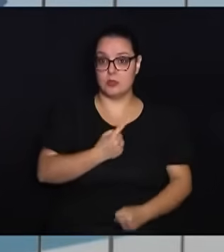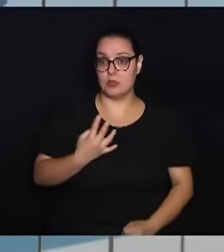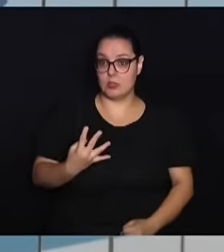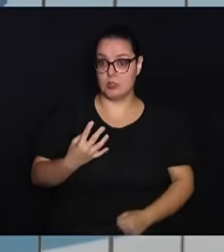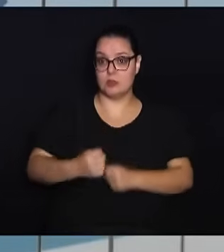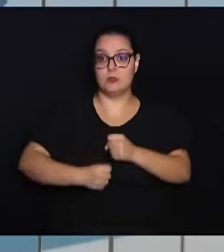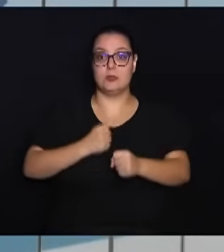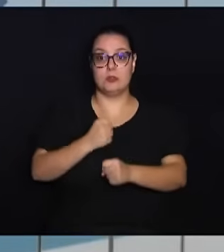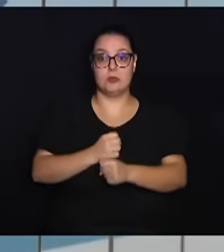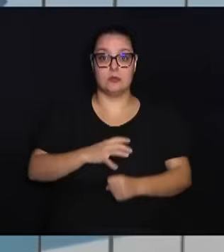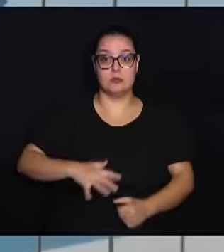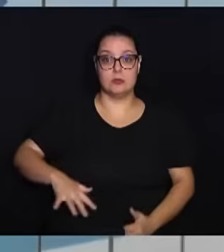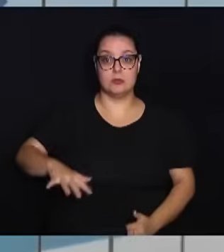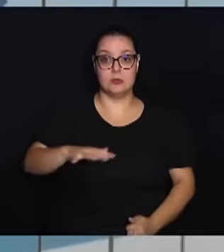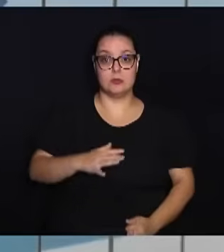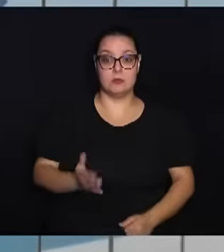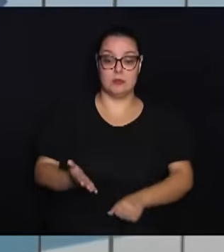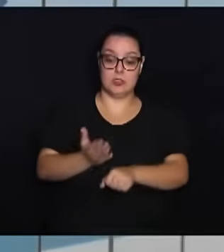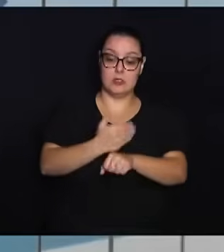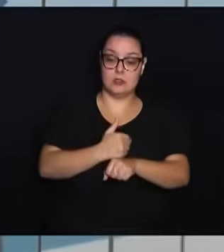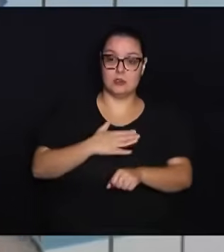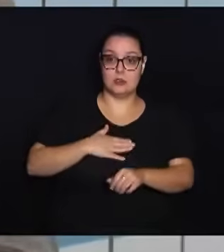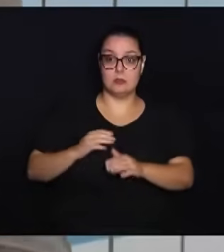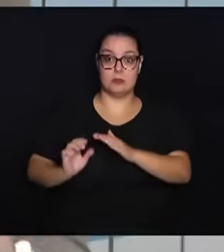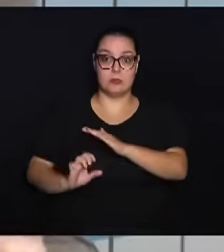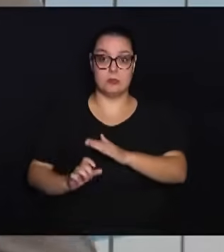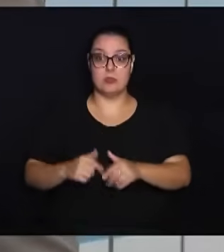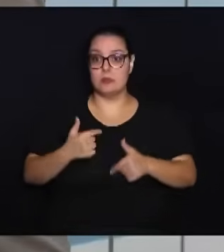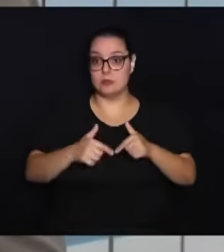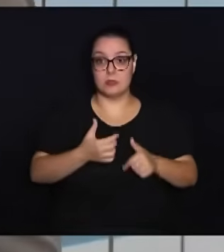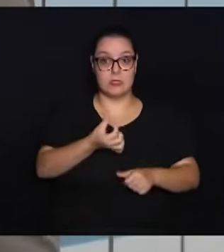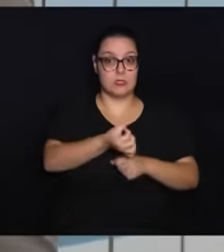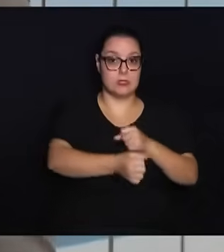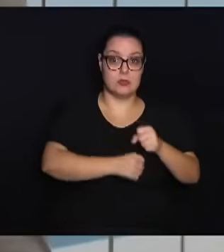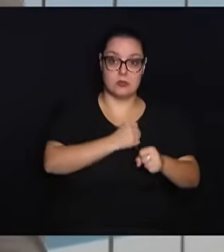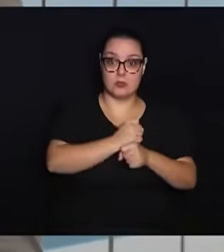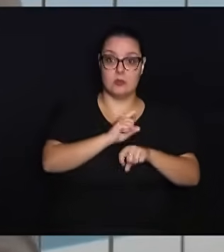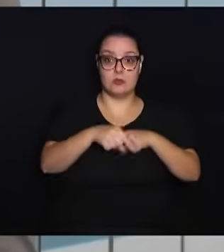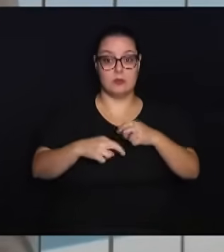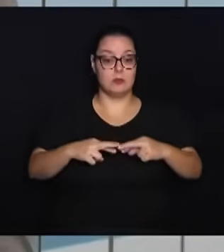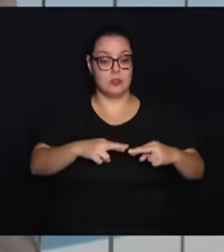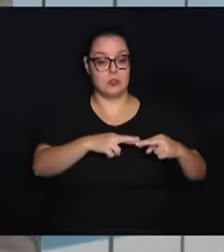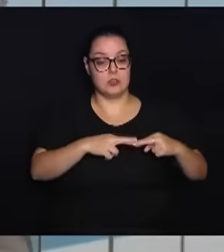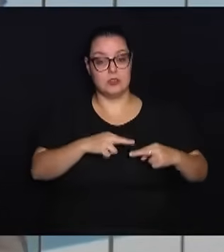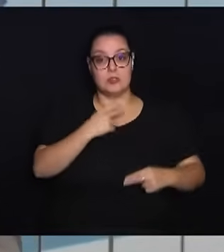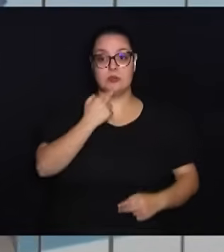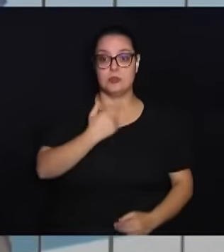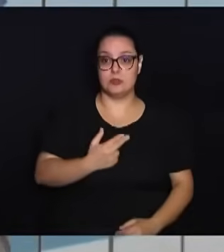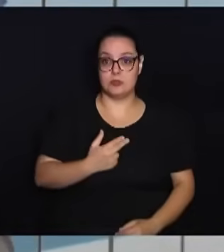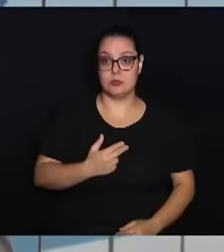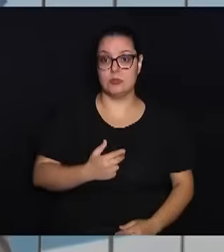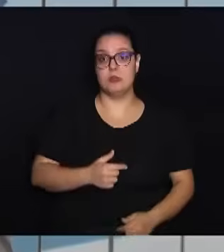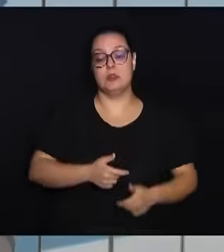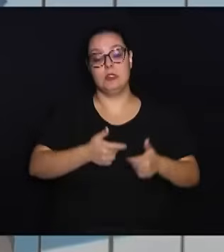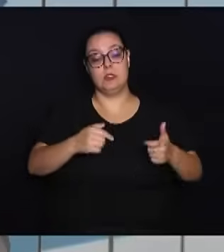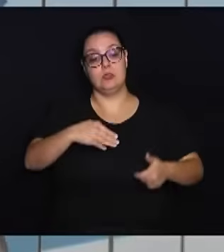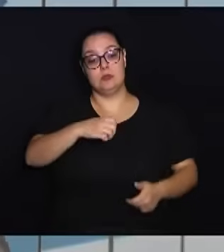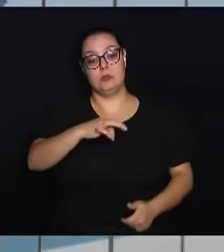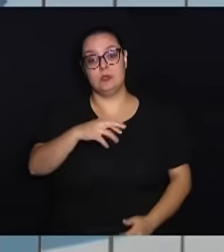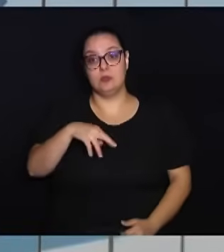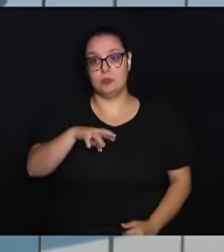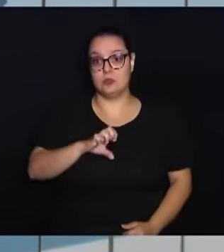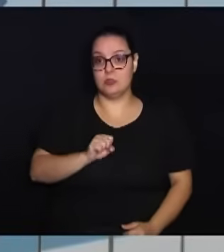no mercado. Mas antes de eu ter a minha empresa, eu trabalhei 6 anos numa outra rede de idiomas, onde eu tive grandes mentores que me